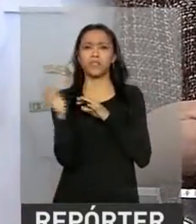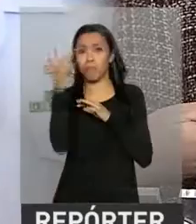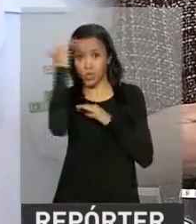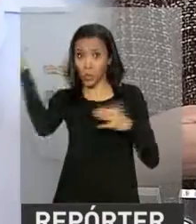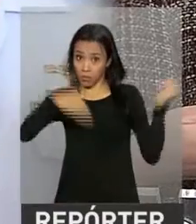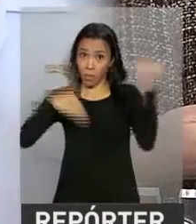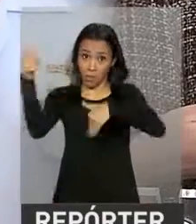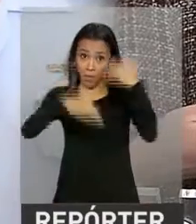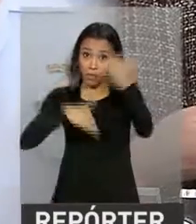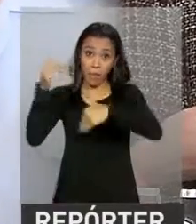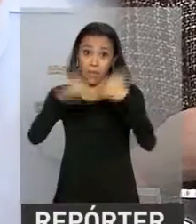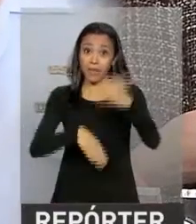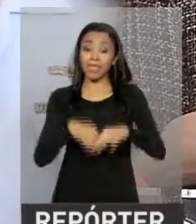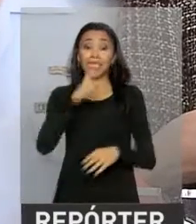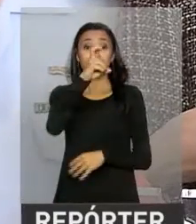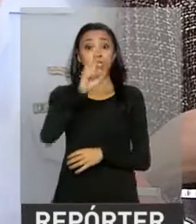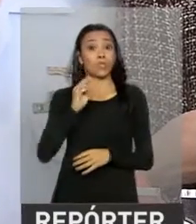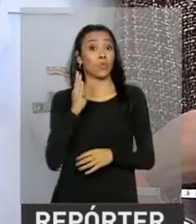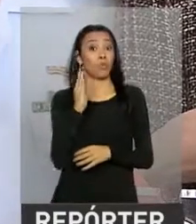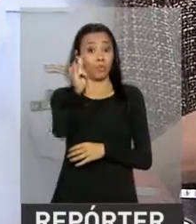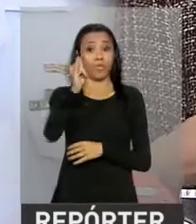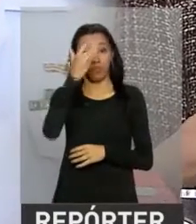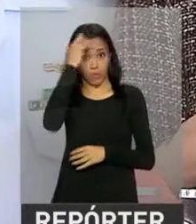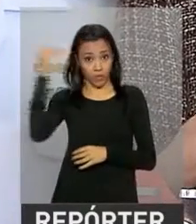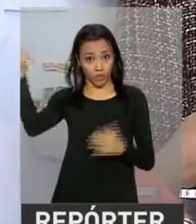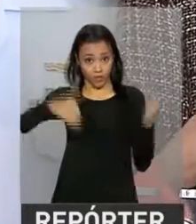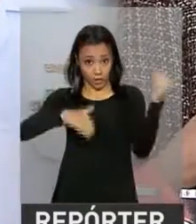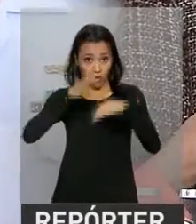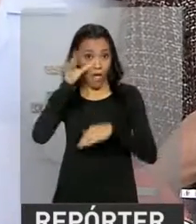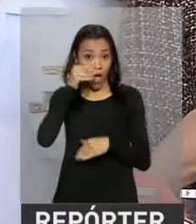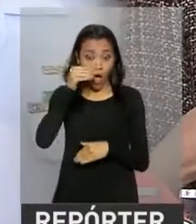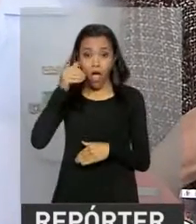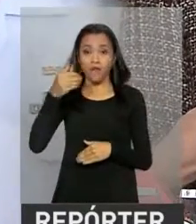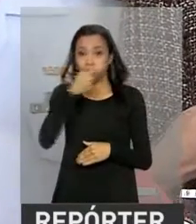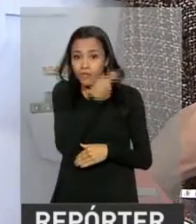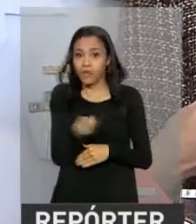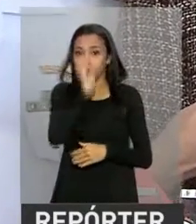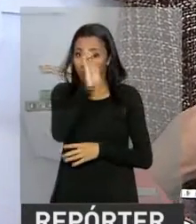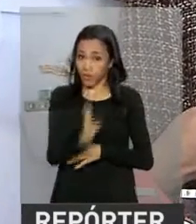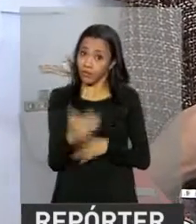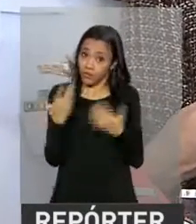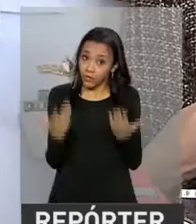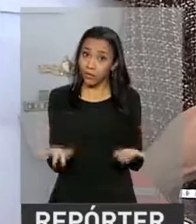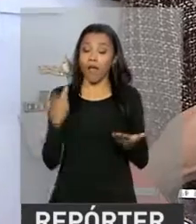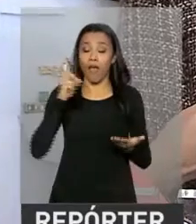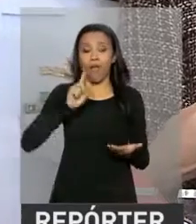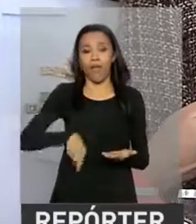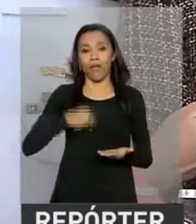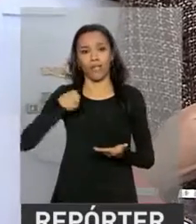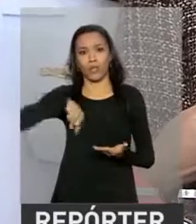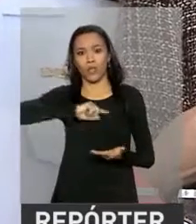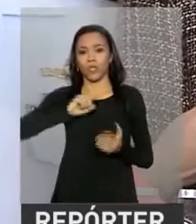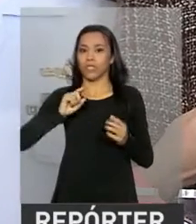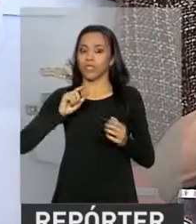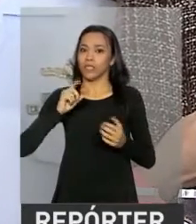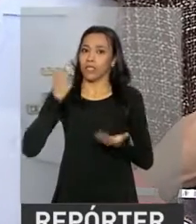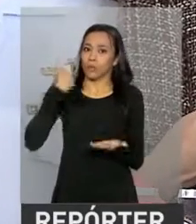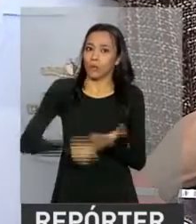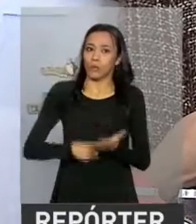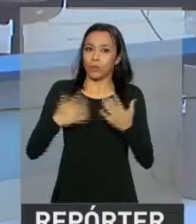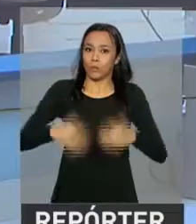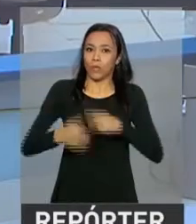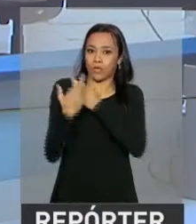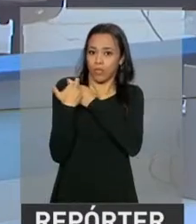bilhões de pessoas através das Olimpíadas e mostrar o Brasil. Portanto, é algo que nós temos que conduzir com a máxima